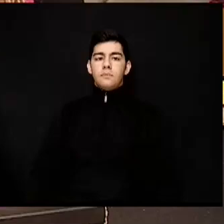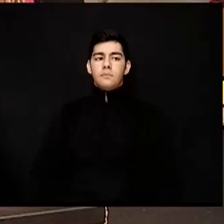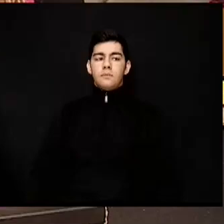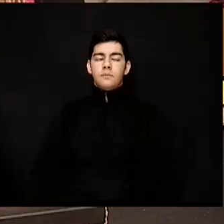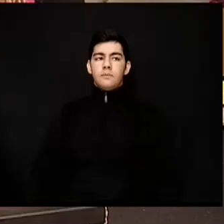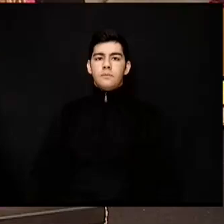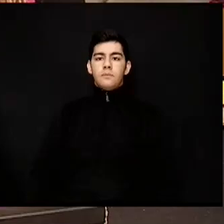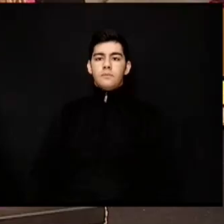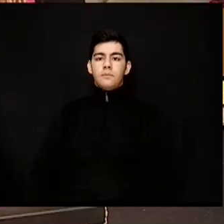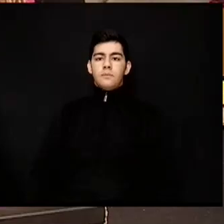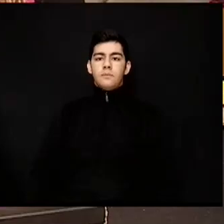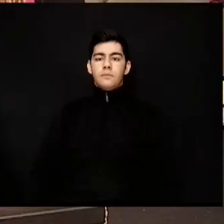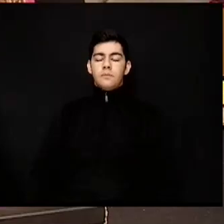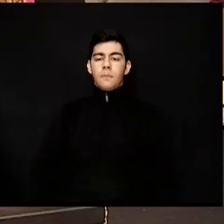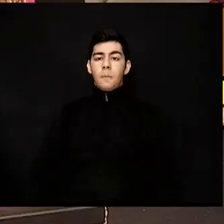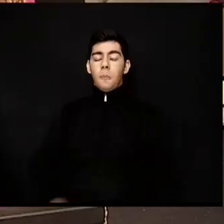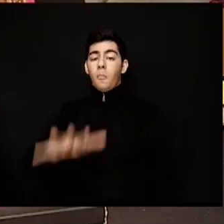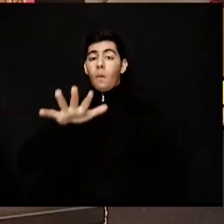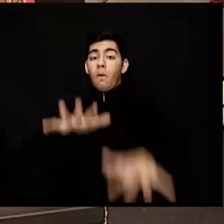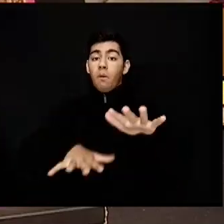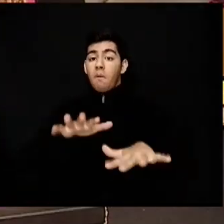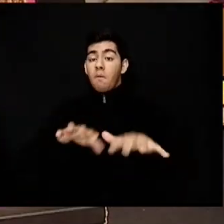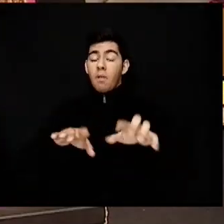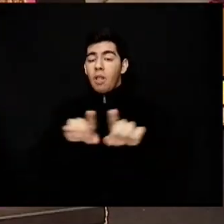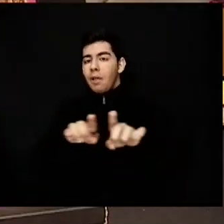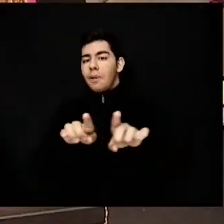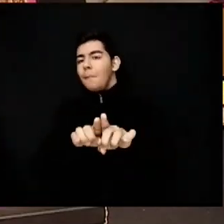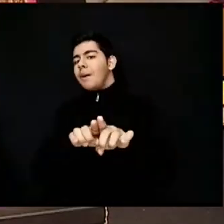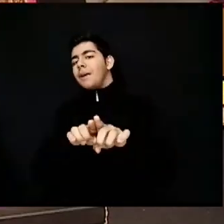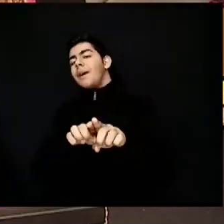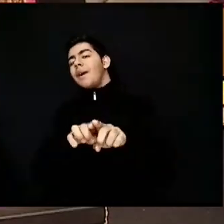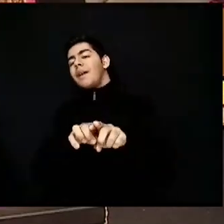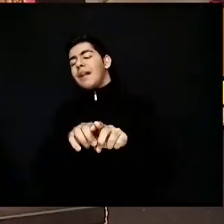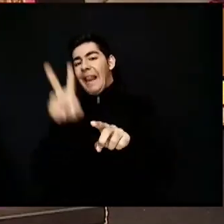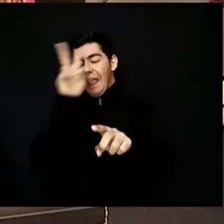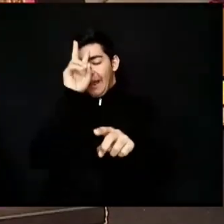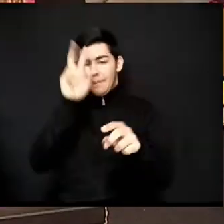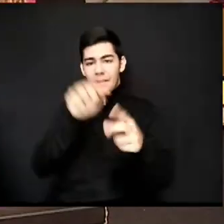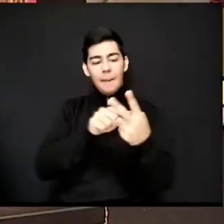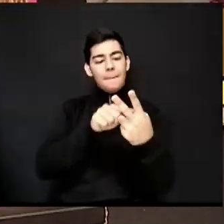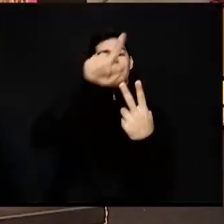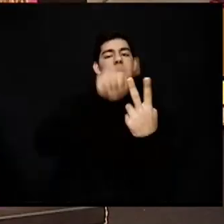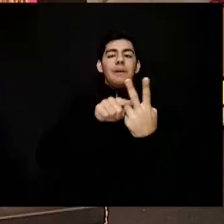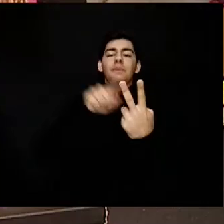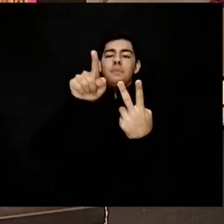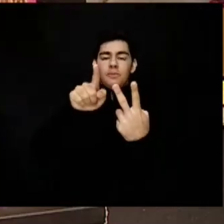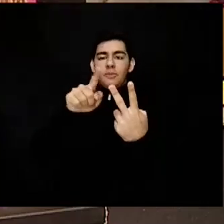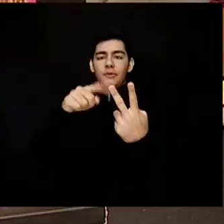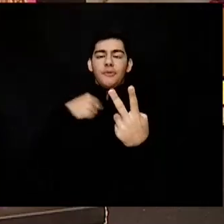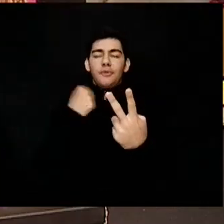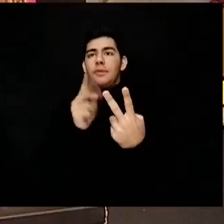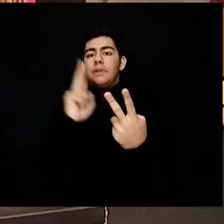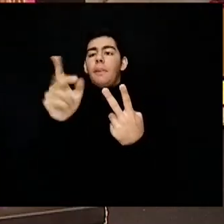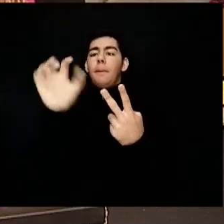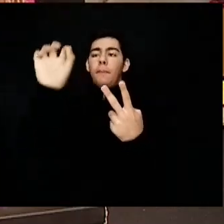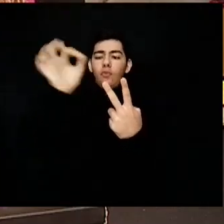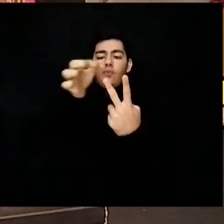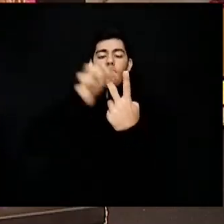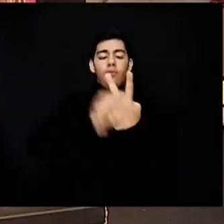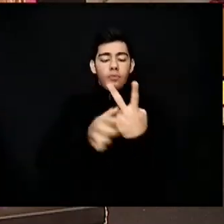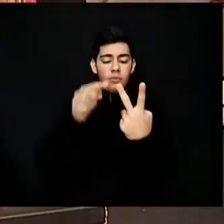Às vezes a pontinha, ela vai, como a gente fica passando as bolinhas, a gente precisa dar